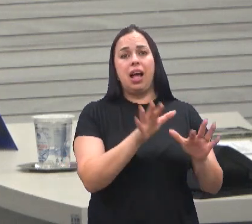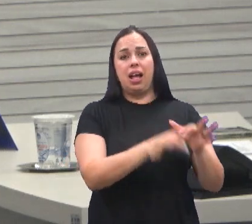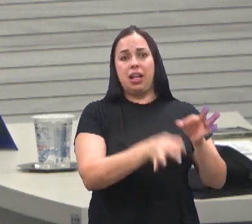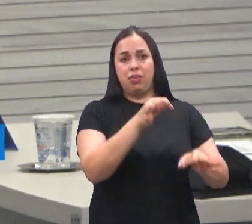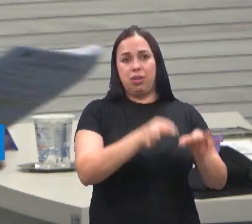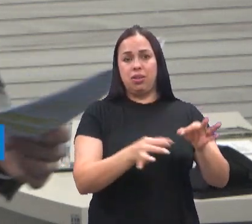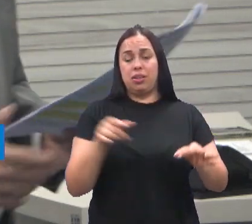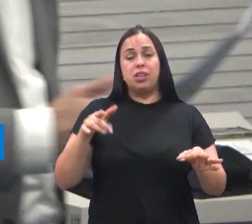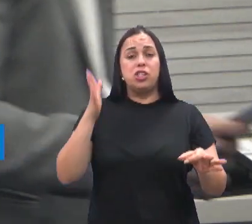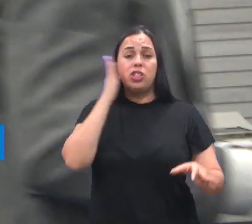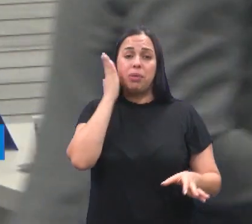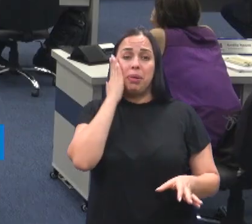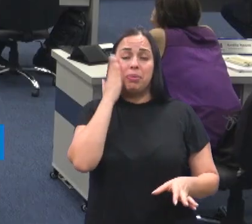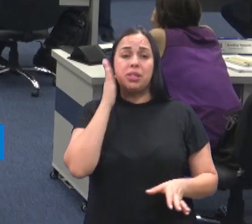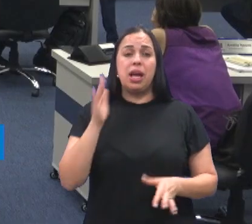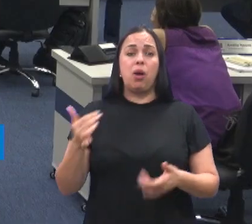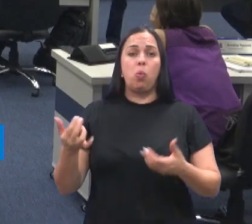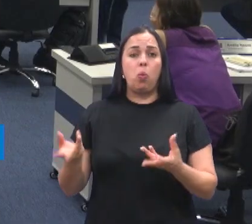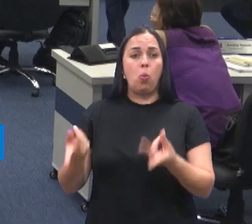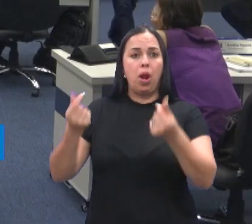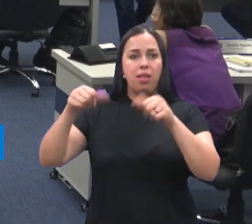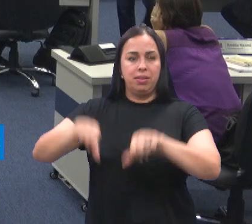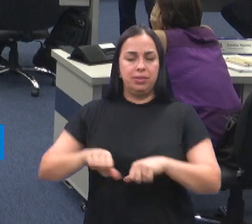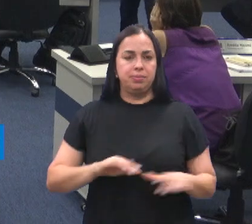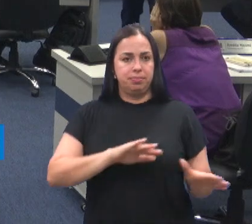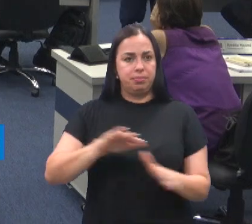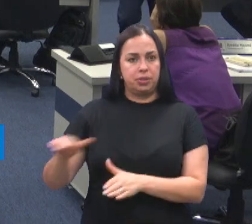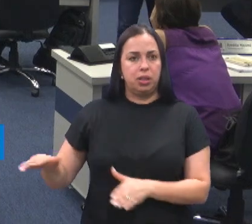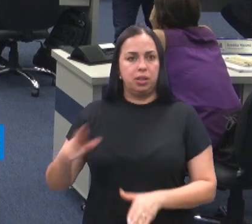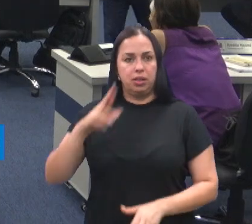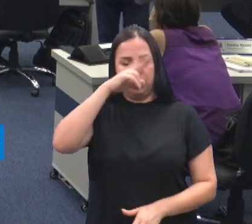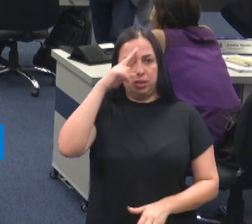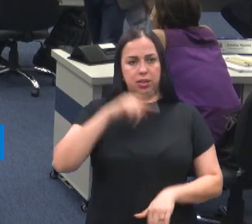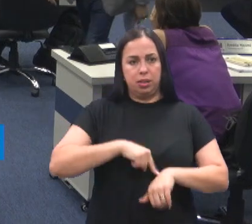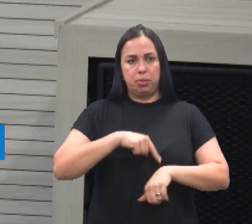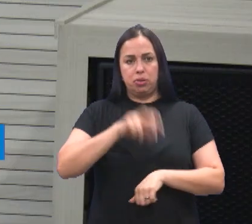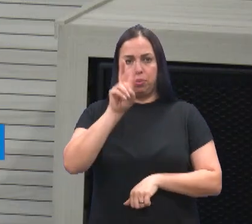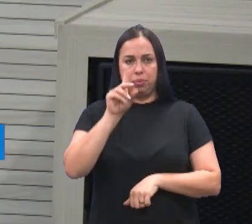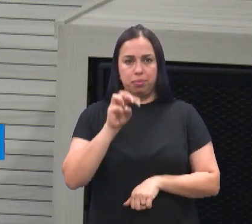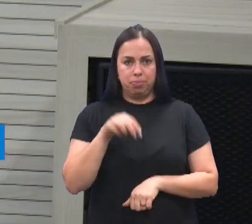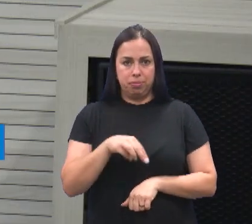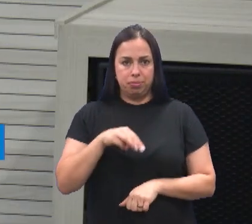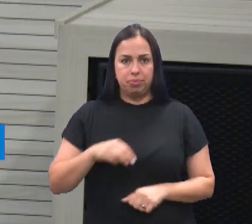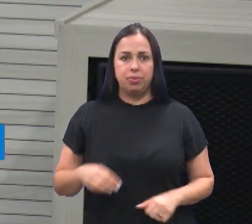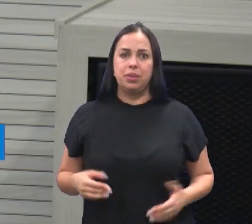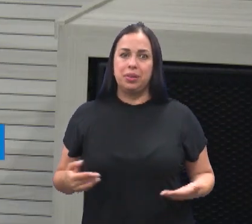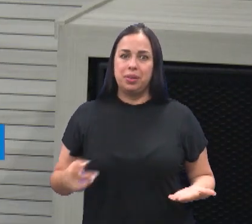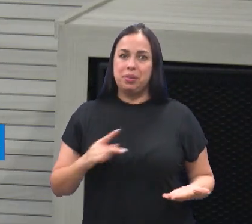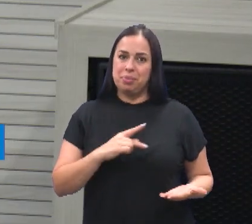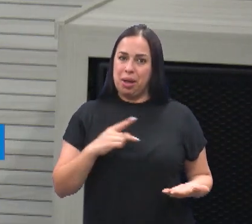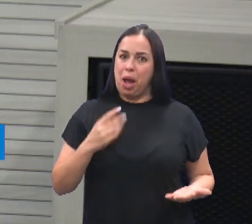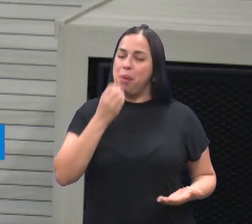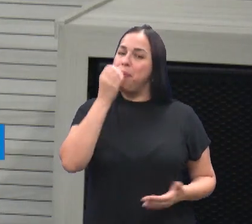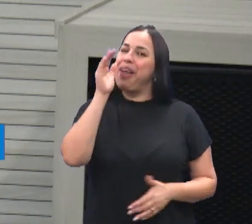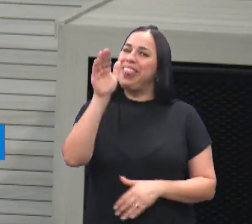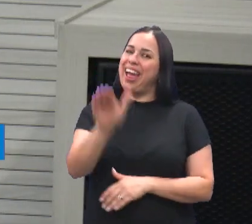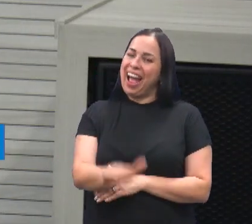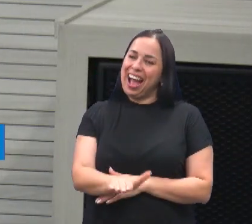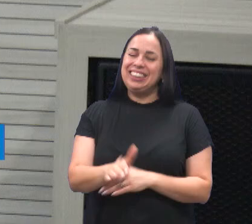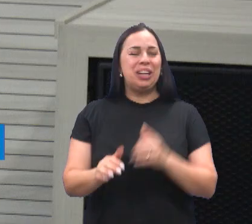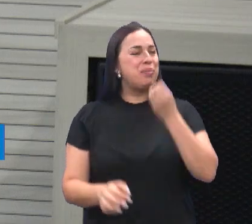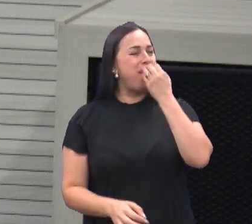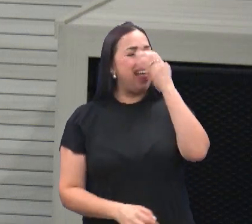cair muito. Justificativa de votação, vereador Roberto Chagas, por tempo de 1 minuto. Senhor presidente, boa tarde a